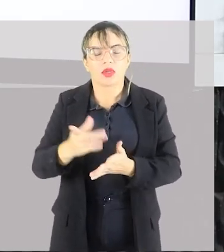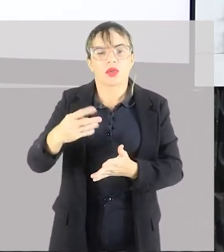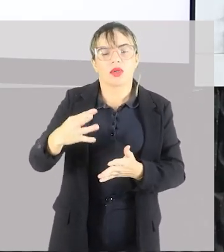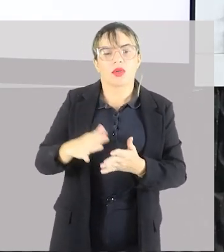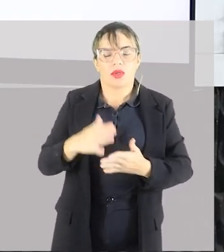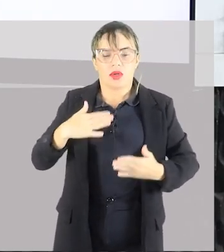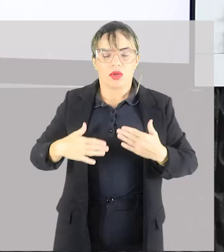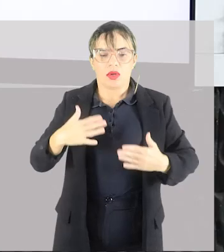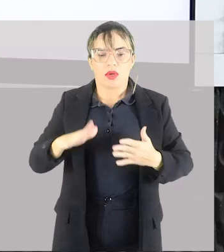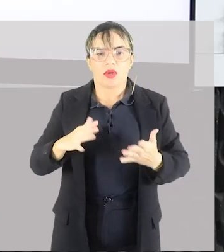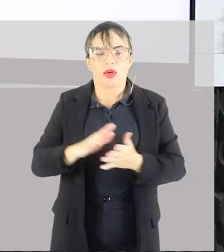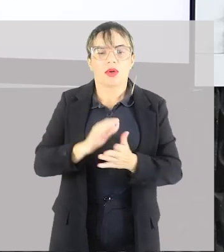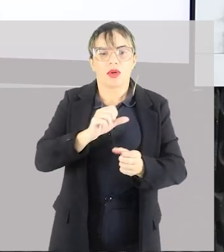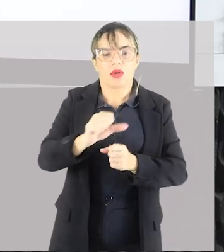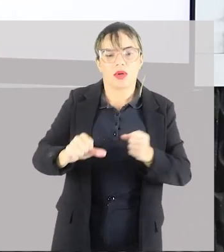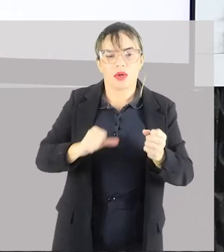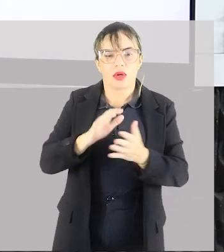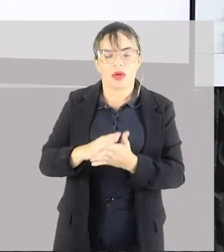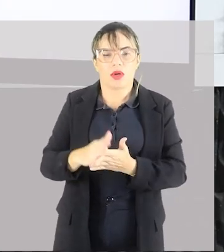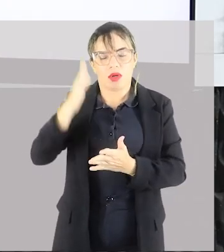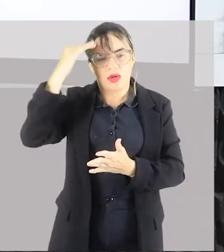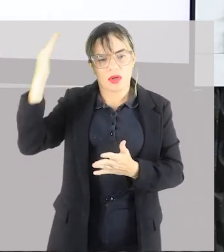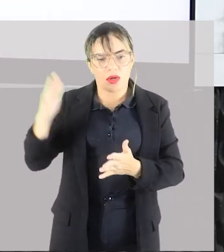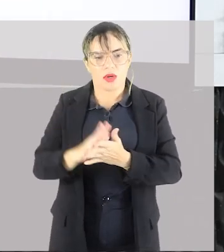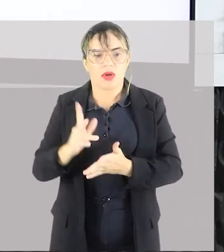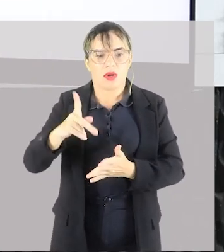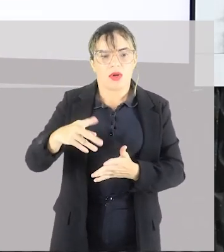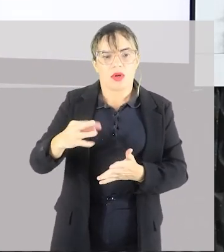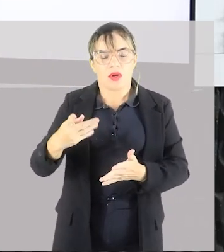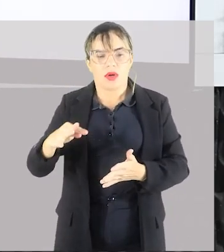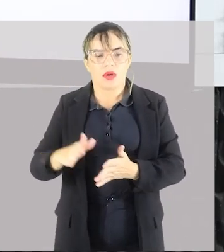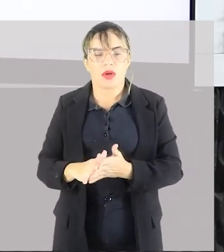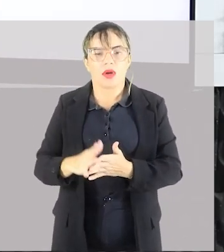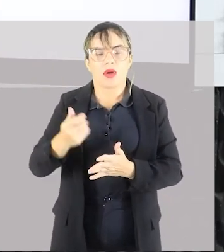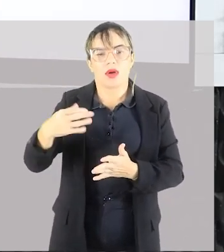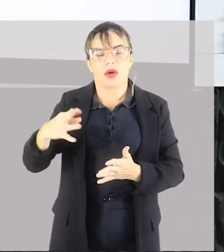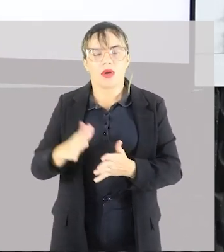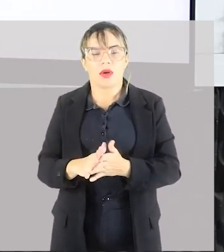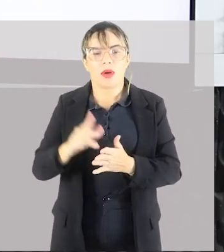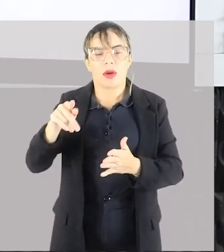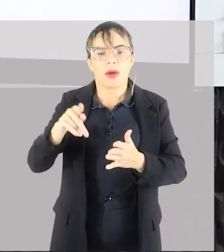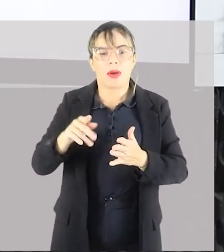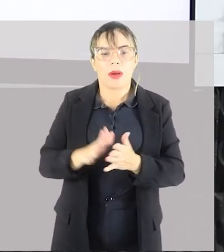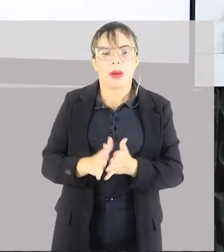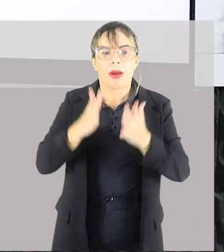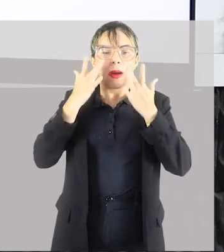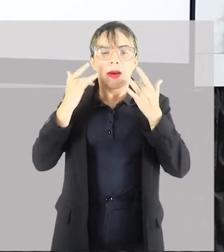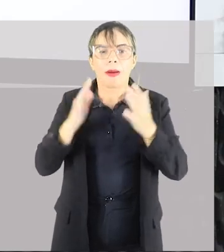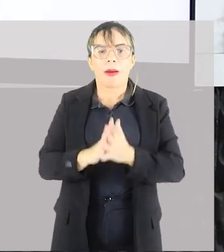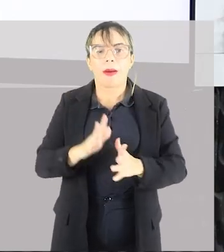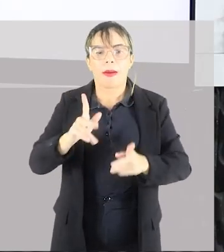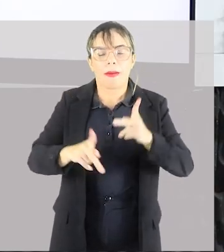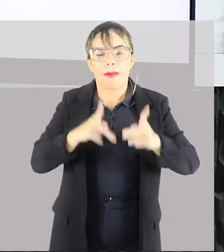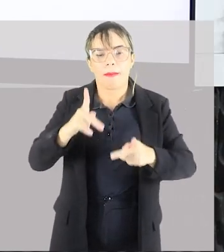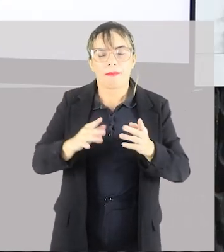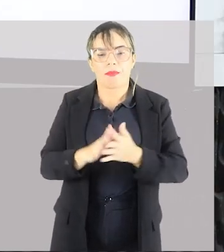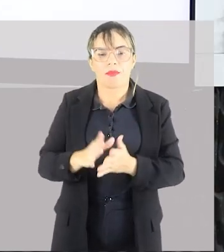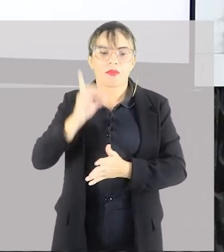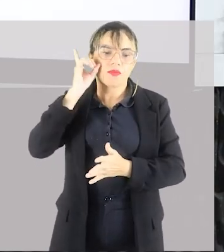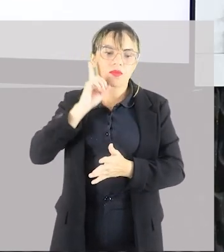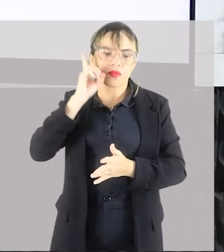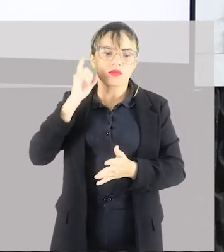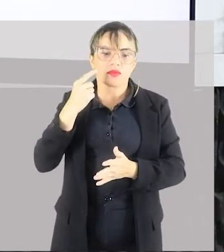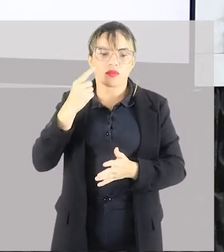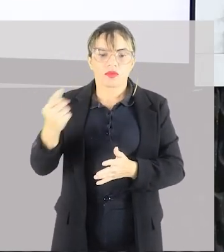disso, ela virou um ícone da cultura pop, que seria a arte popular americana. Reproduções de peças publicitárias da mesma